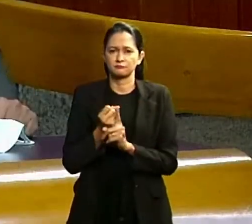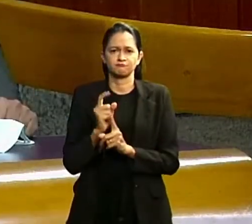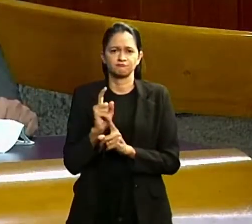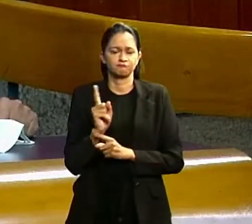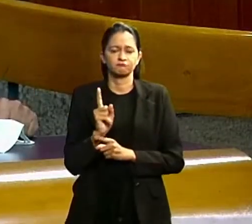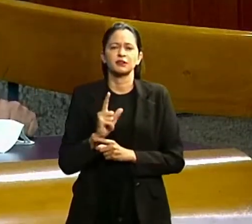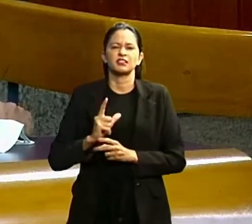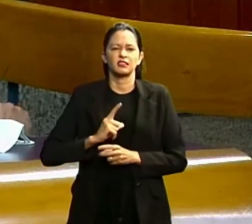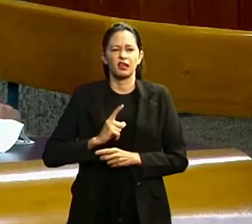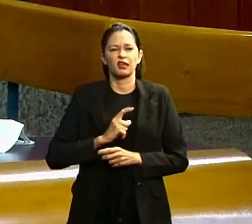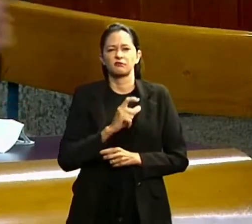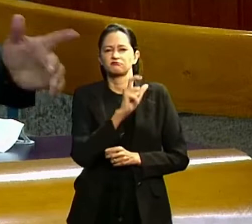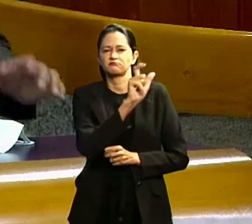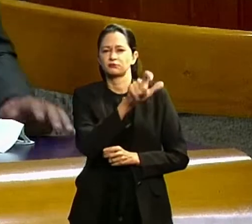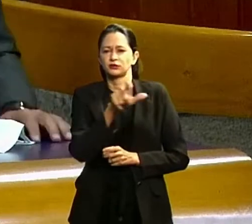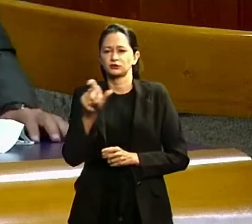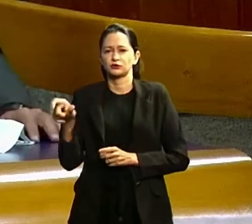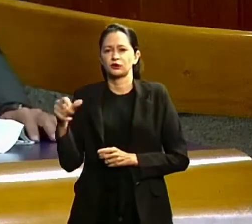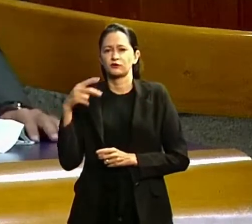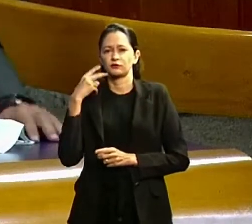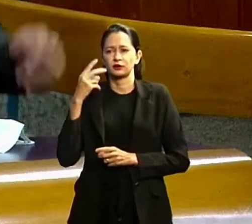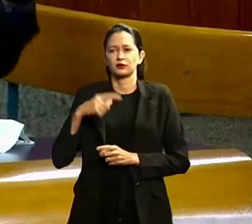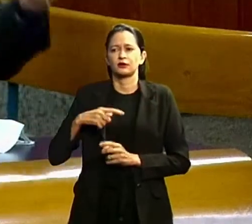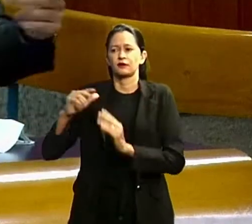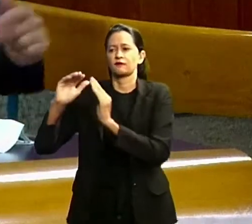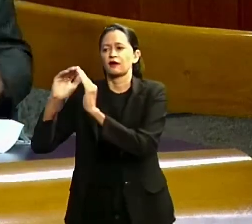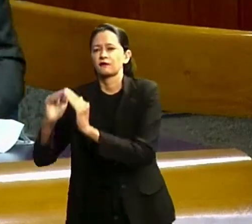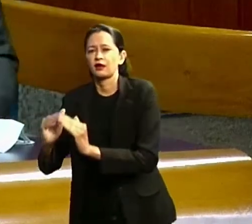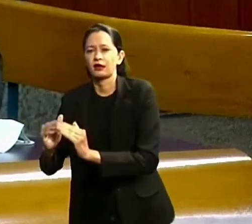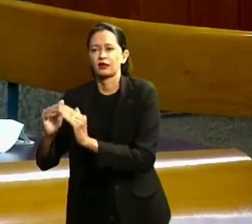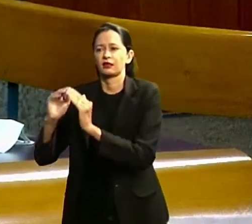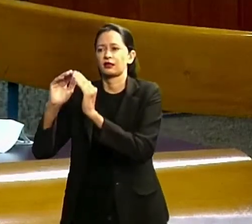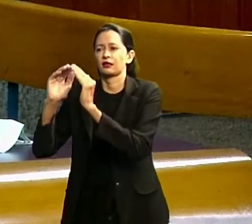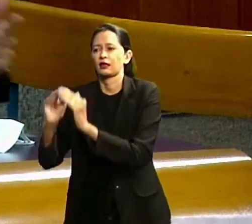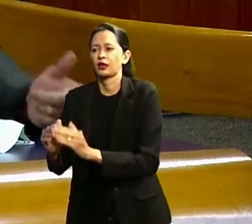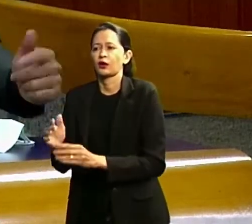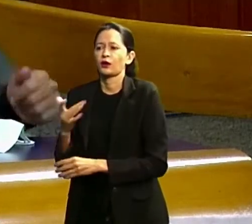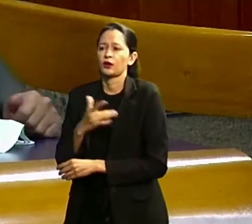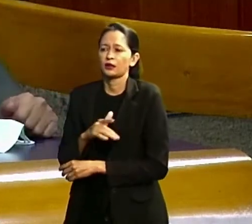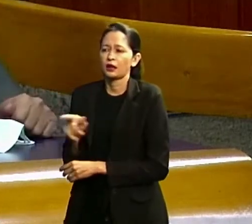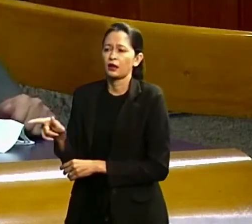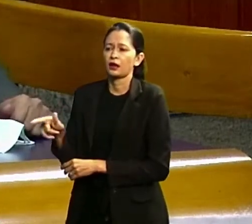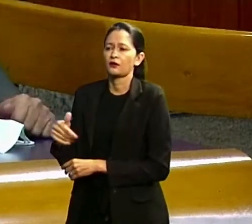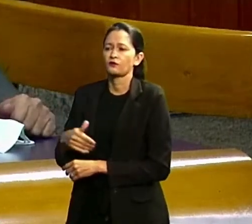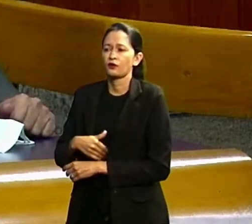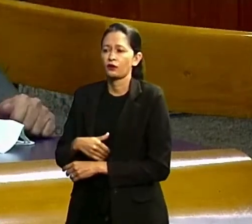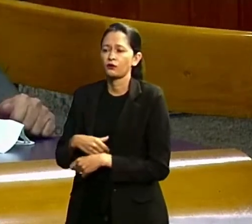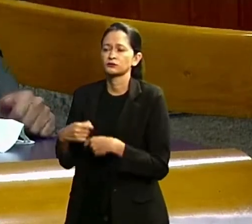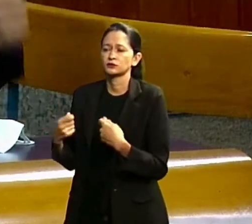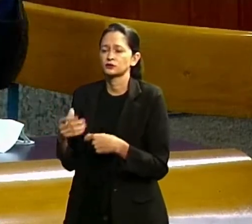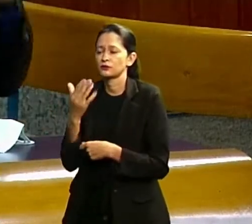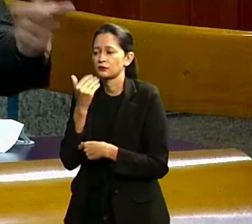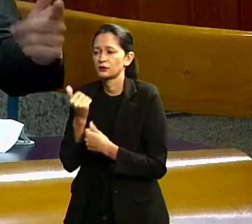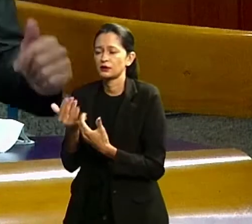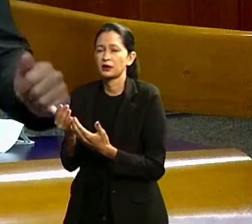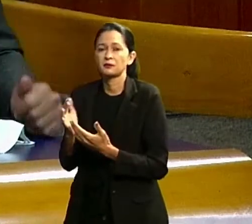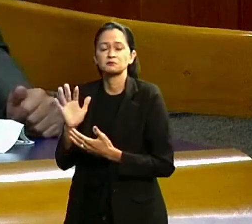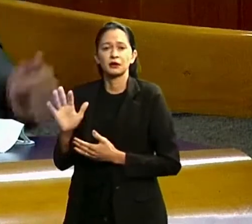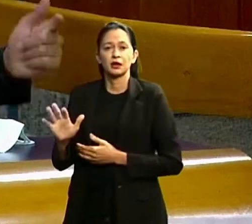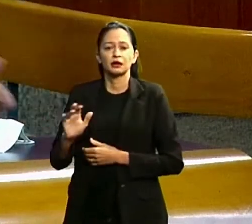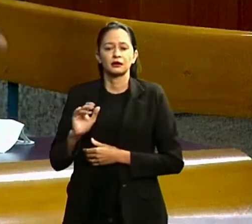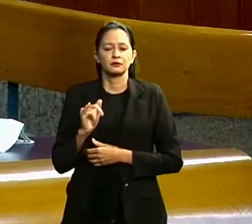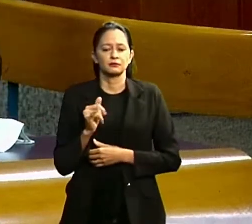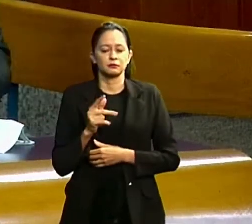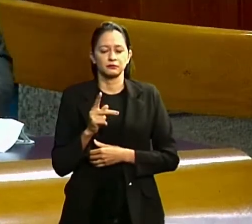sabemos que tem vereador aqui que vive na favela, falando daqueles pobres coitados que passam fome e necessidade. Aí está lá com o